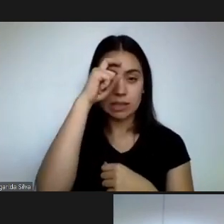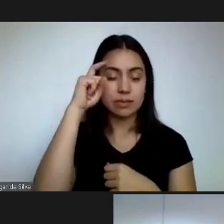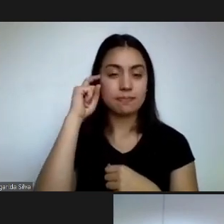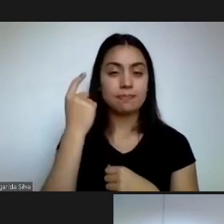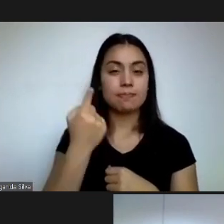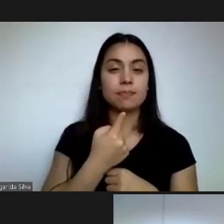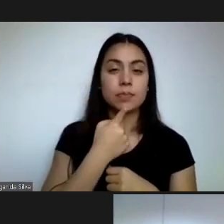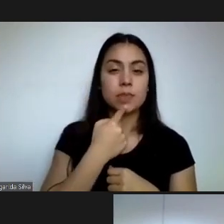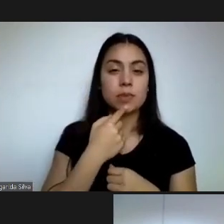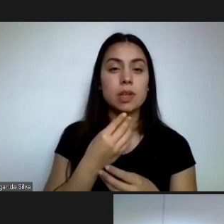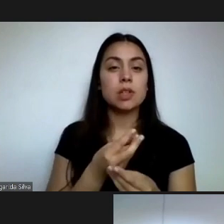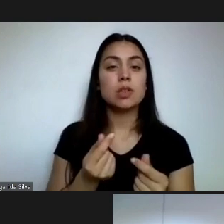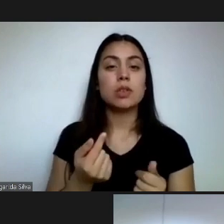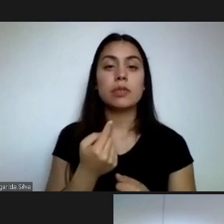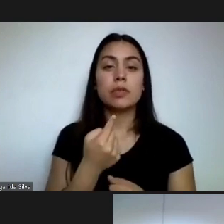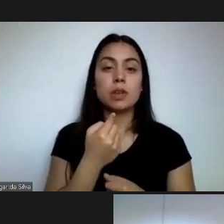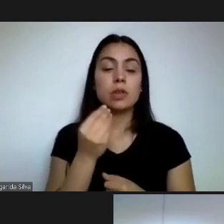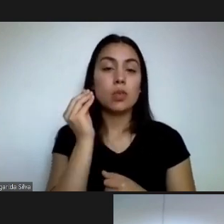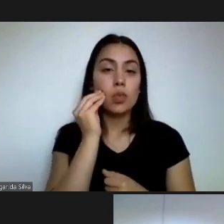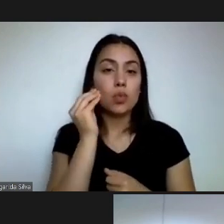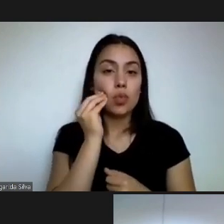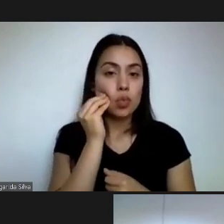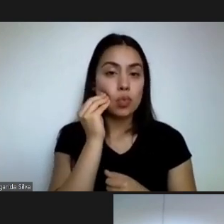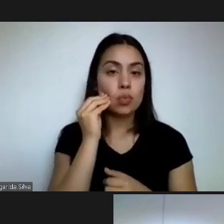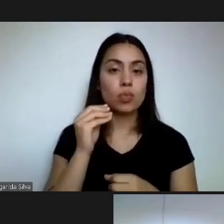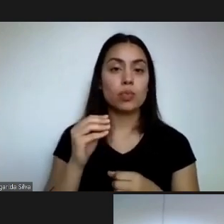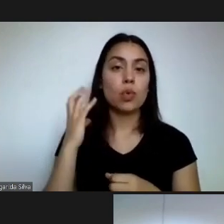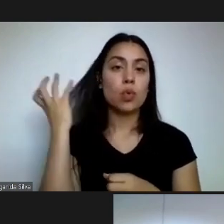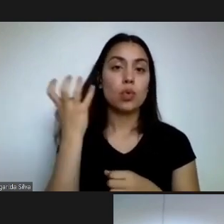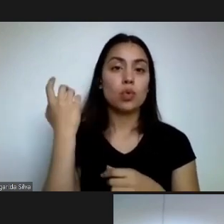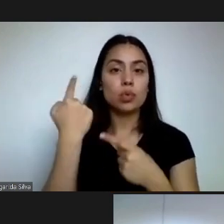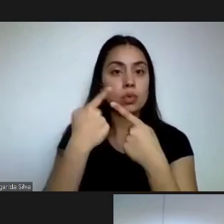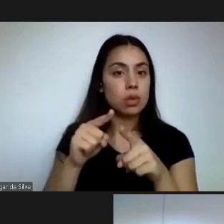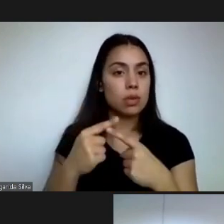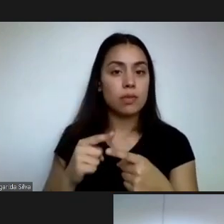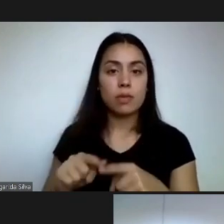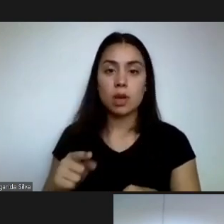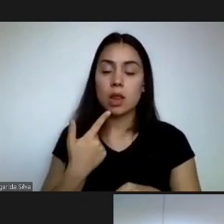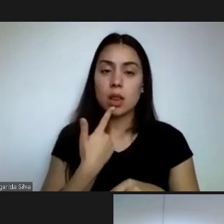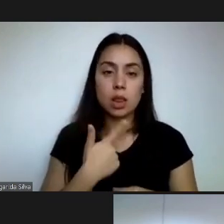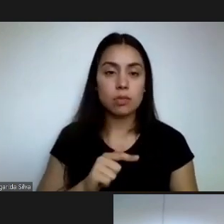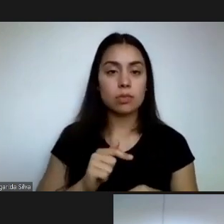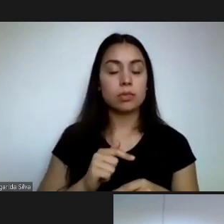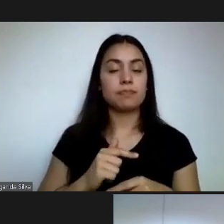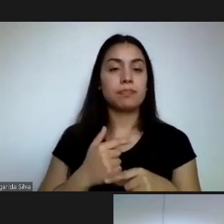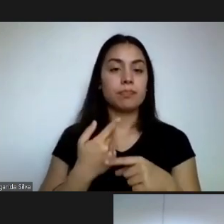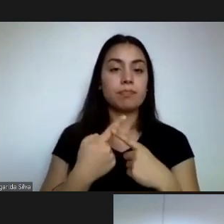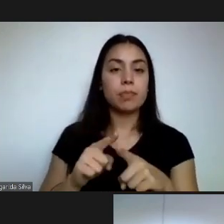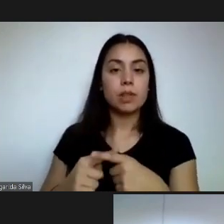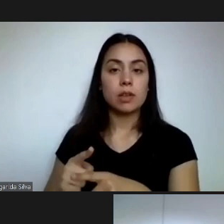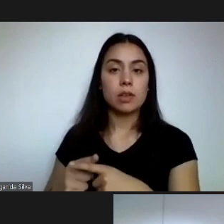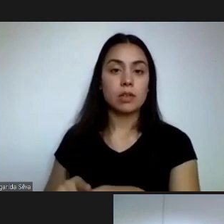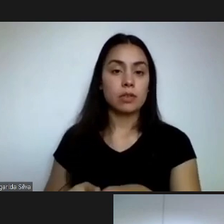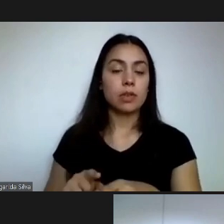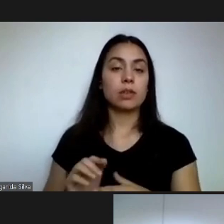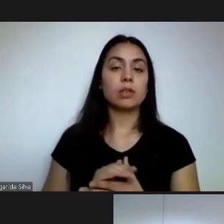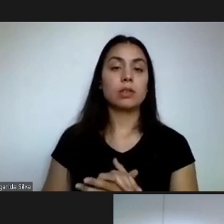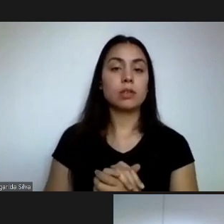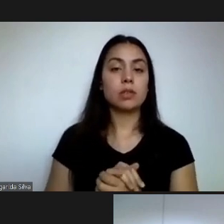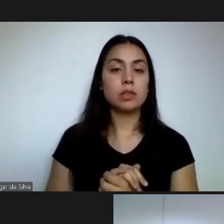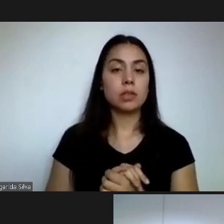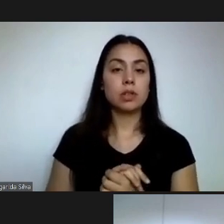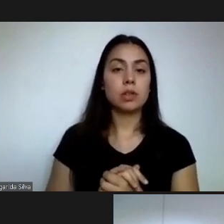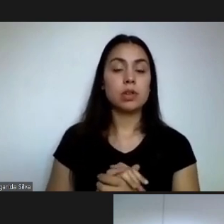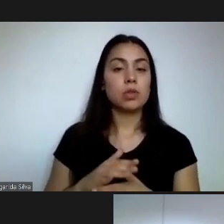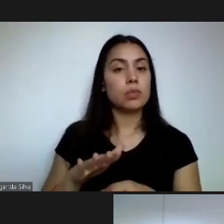diferentes culturas, uma vez que temos muitos alunos e outras comunidades com culturas muito diferentes da nossa, além da língua, claro. Lidamos todos os dias